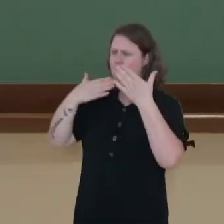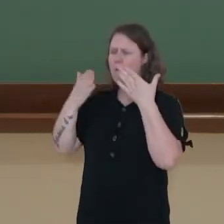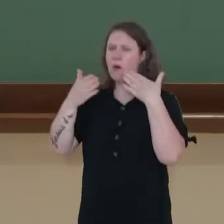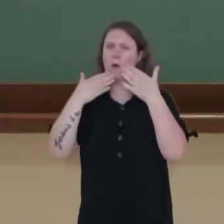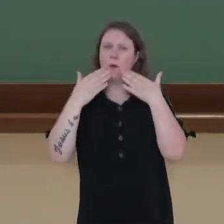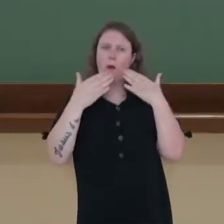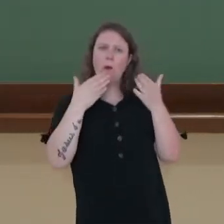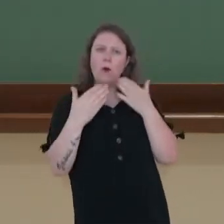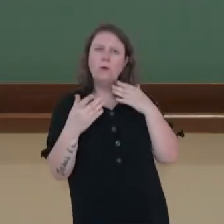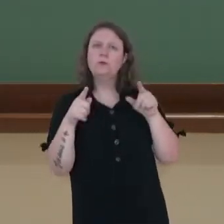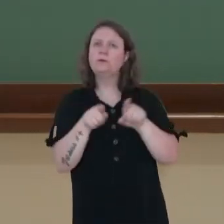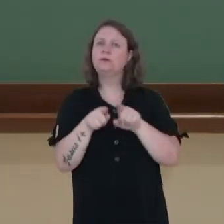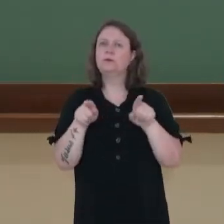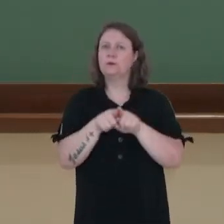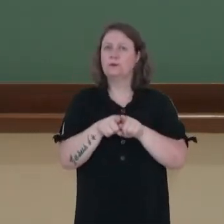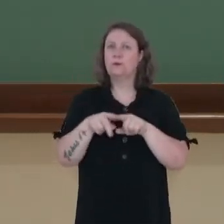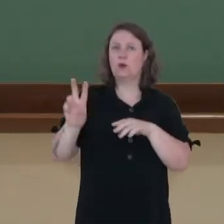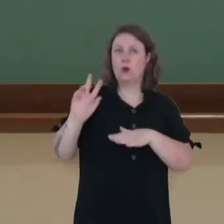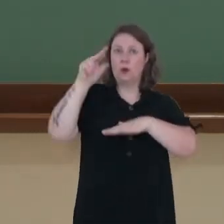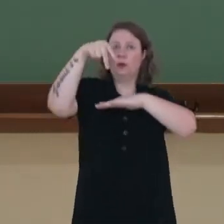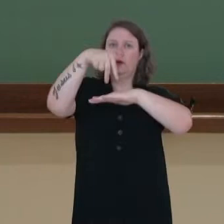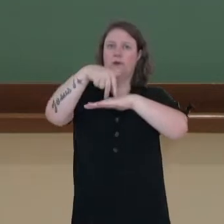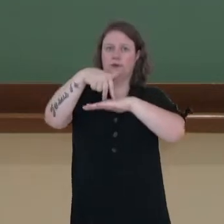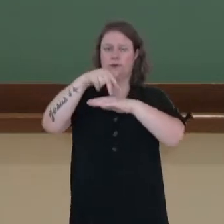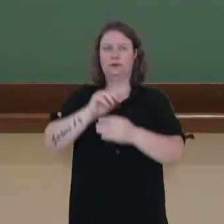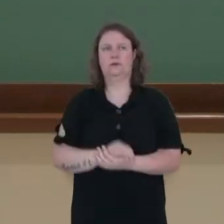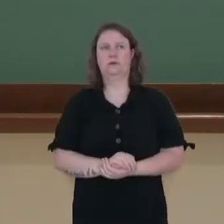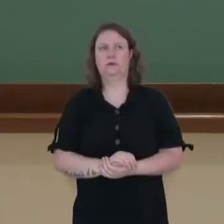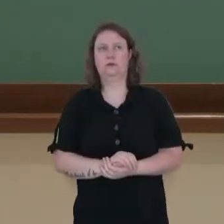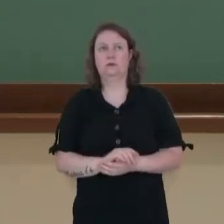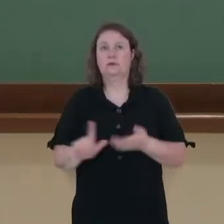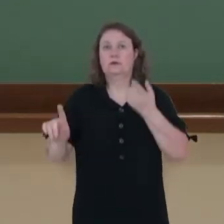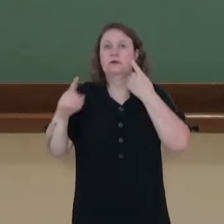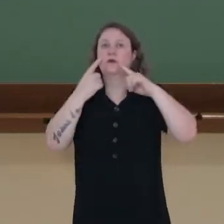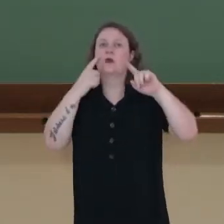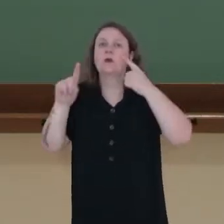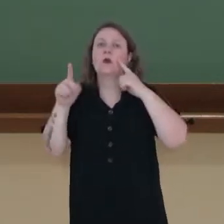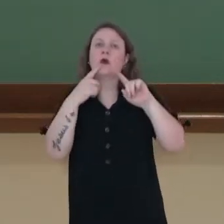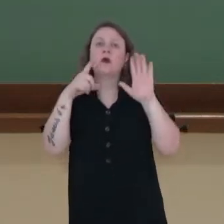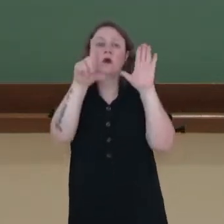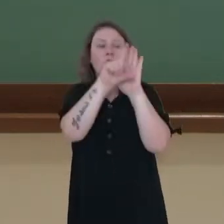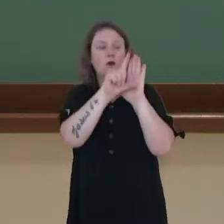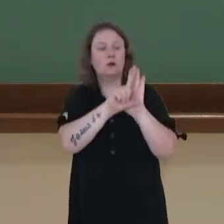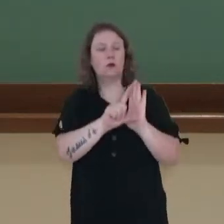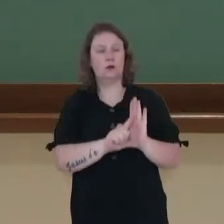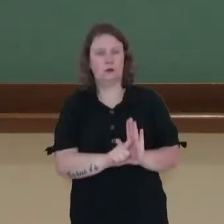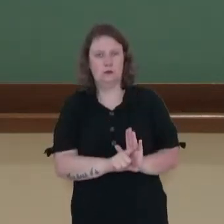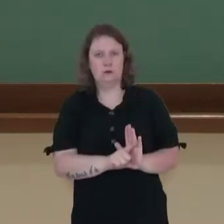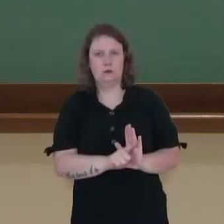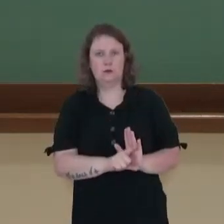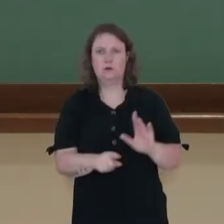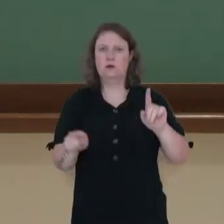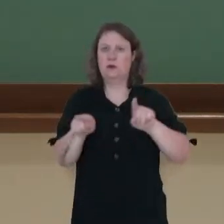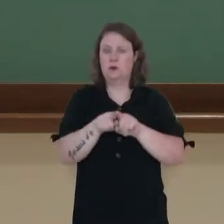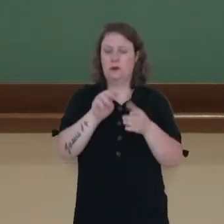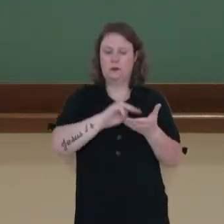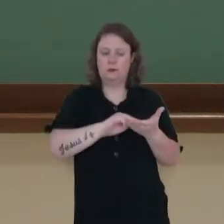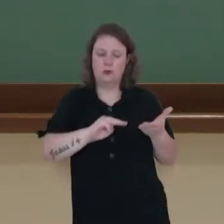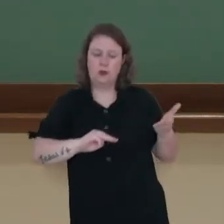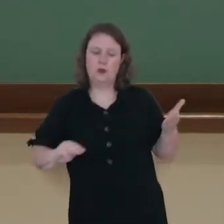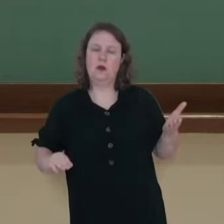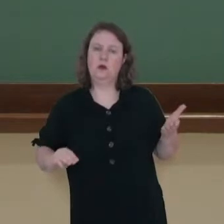esses postulados do positivismo. A descoberta dessas leis, por meios de métodos